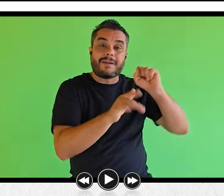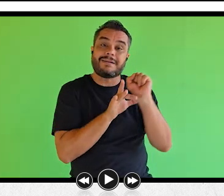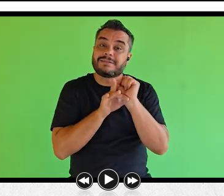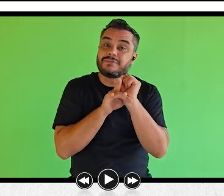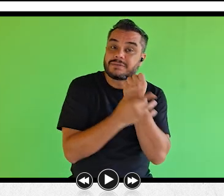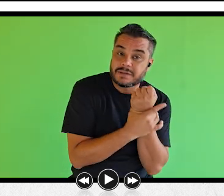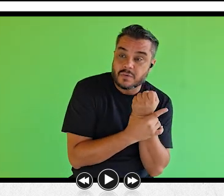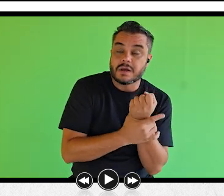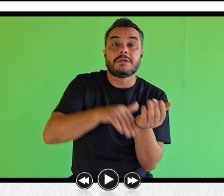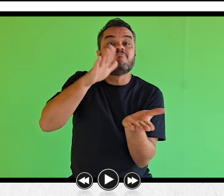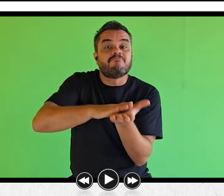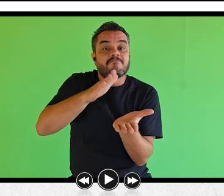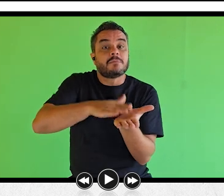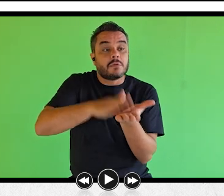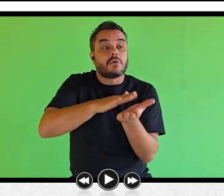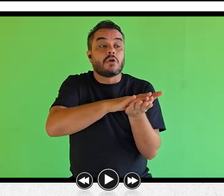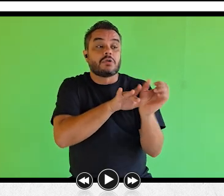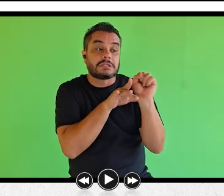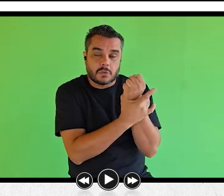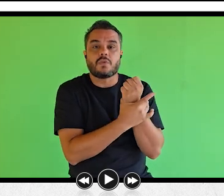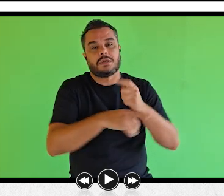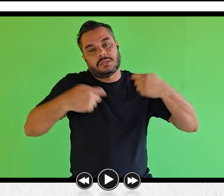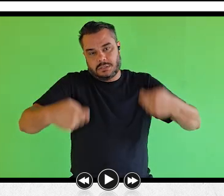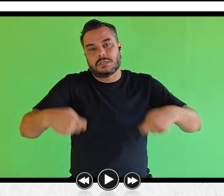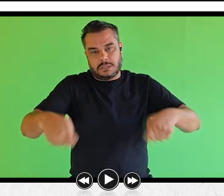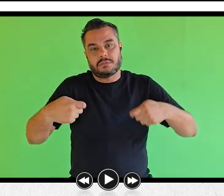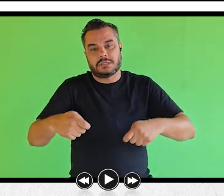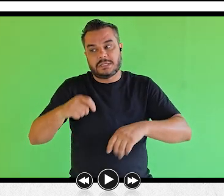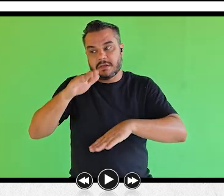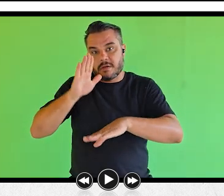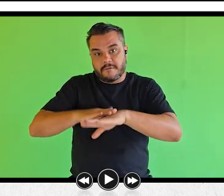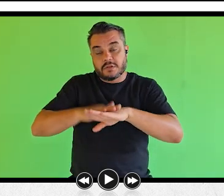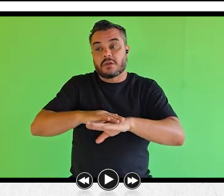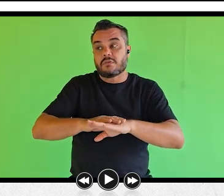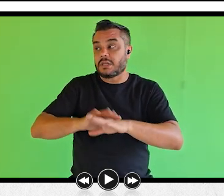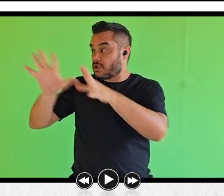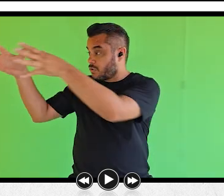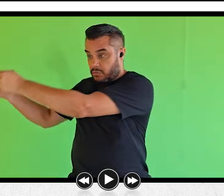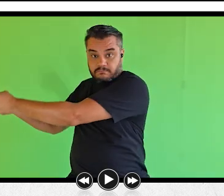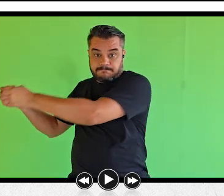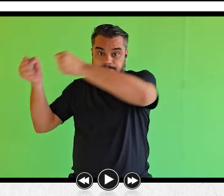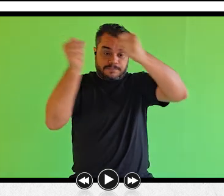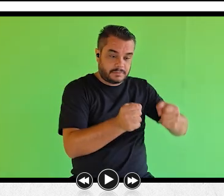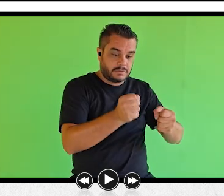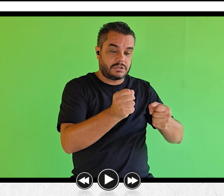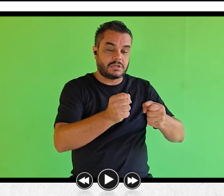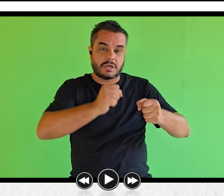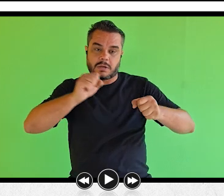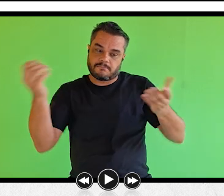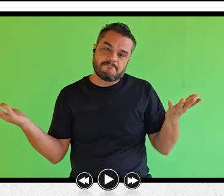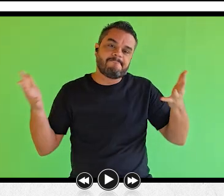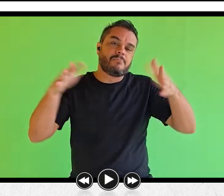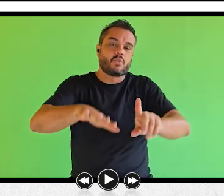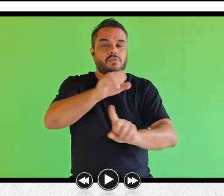essa dignidade, essa inclusão social, né, desses trabalhadores para que eles possam continuar exercendo esse